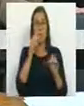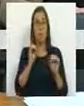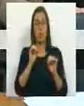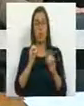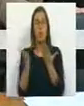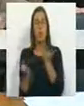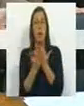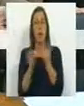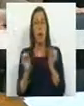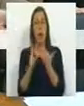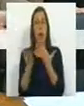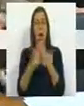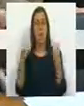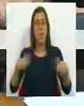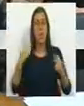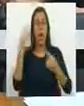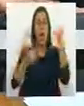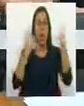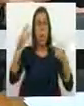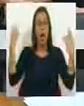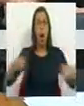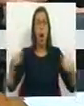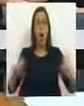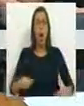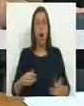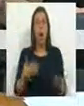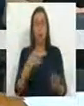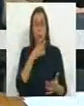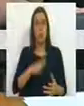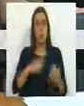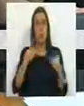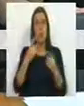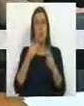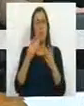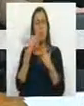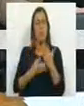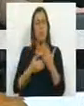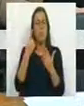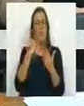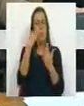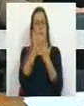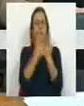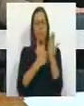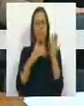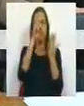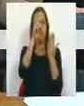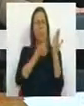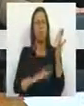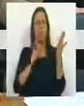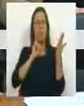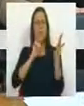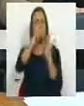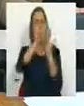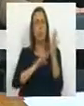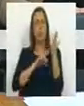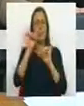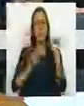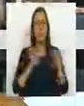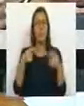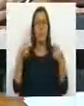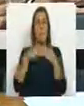teve nenhum ficheiro, mas o ficheiro existiu em algum sítio, porque pelo menos foi-nos referido que havia um ficheiro que identificava a distribuição dos fundos, que